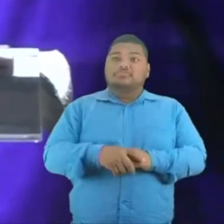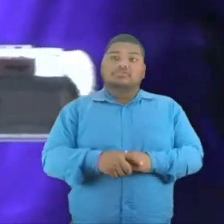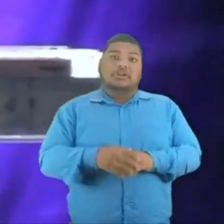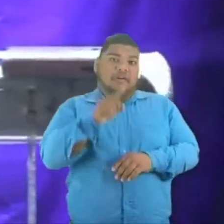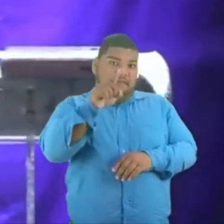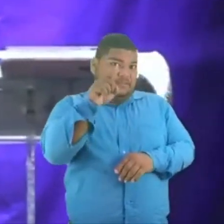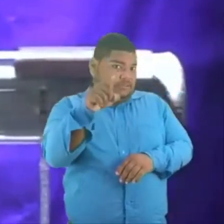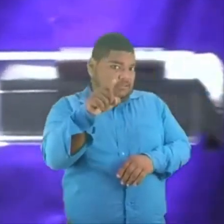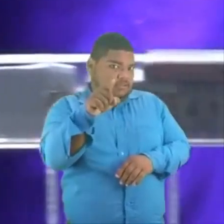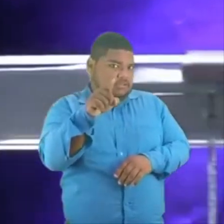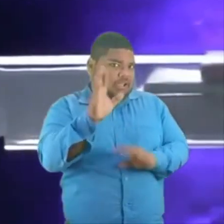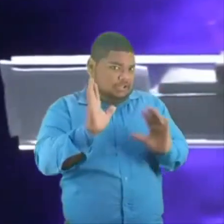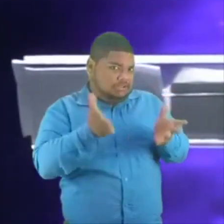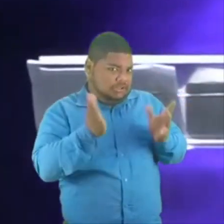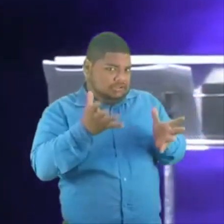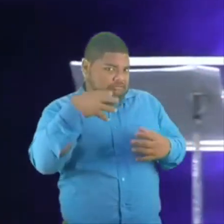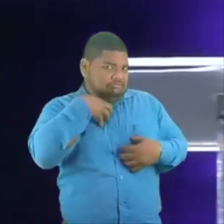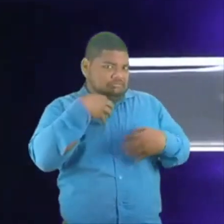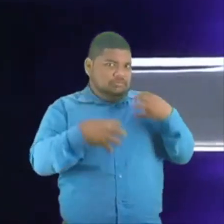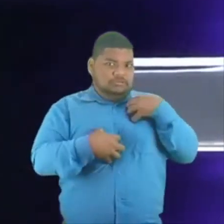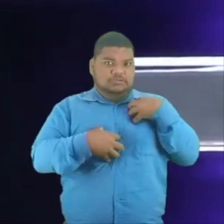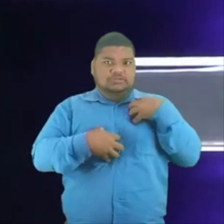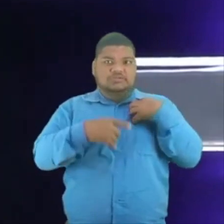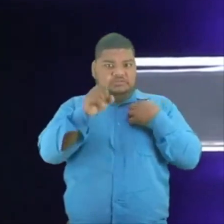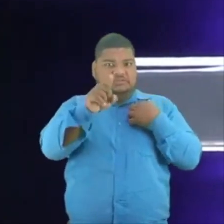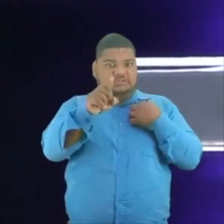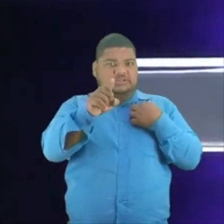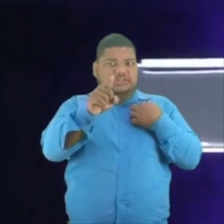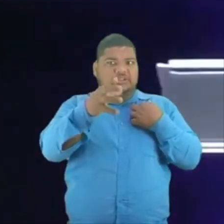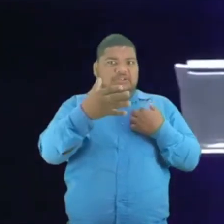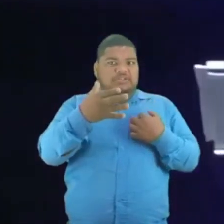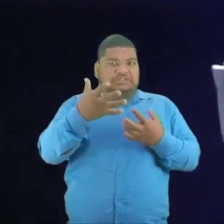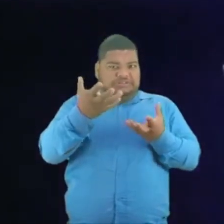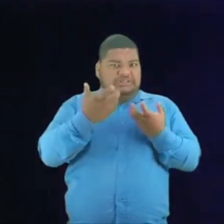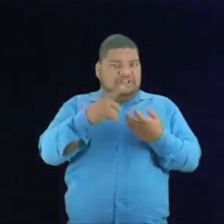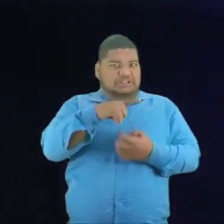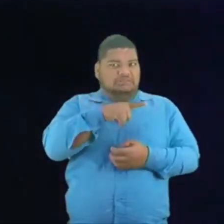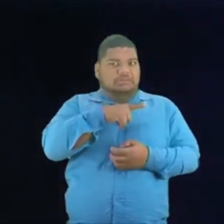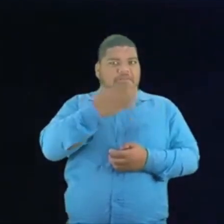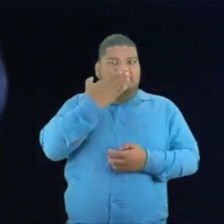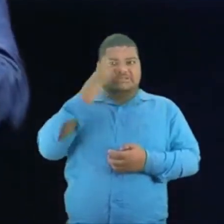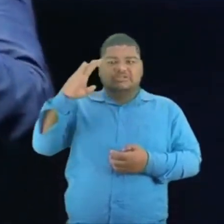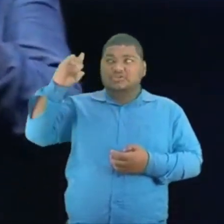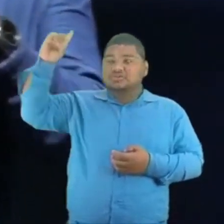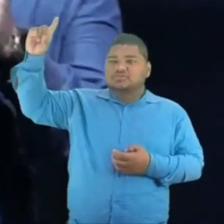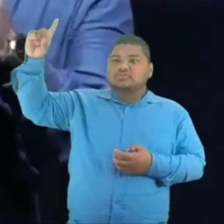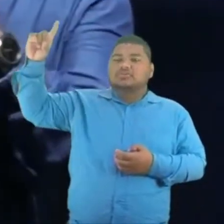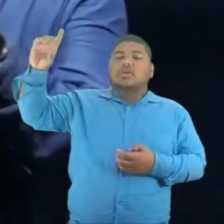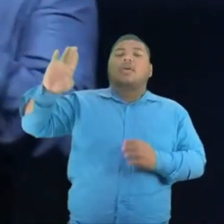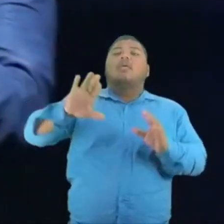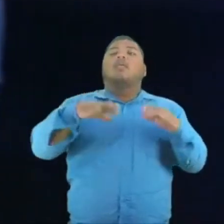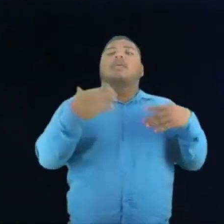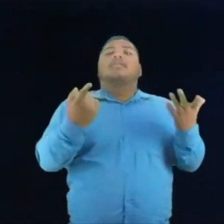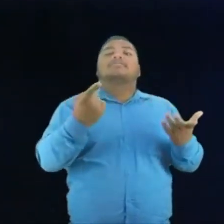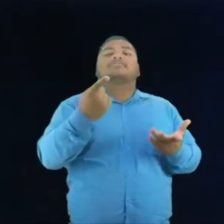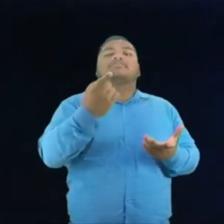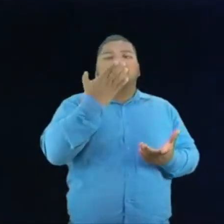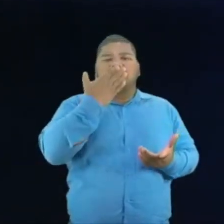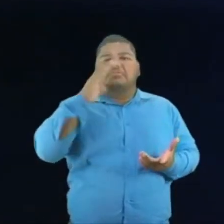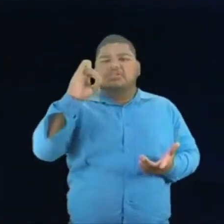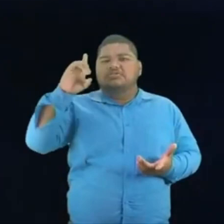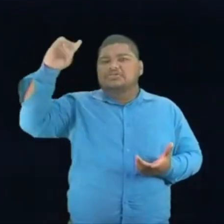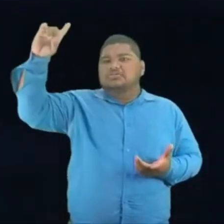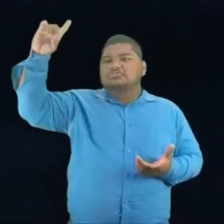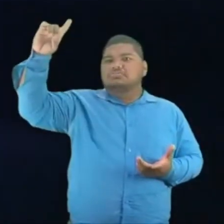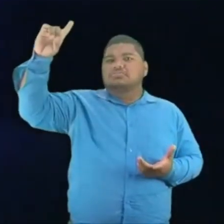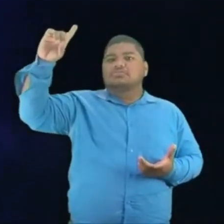Você já sentiu, você já recebeu uma promessa de Deus na sua vida? Quantos já receberam uma promessa de Deus?